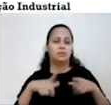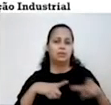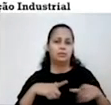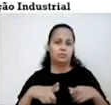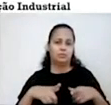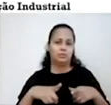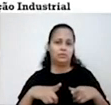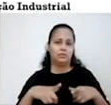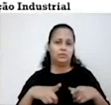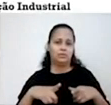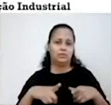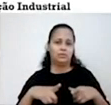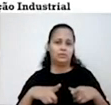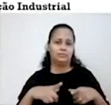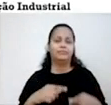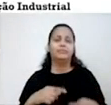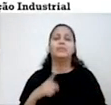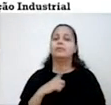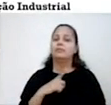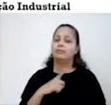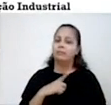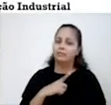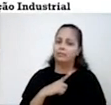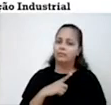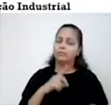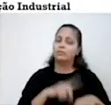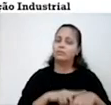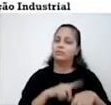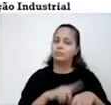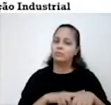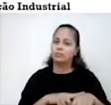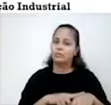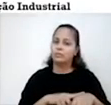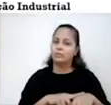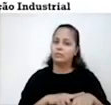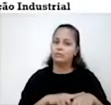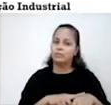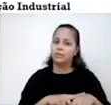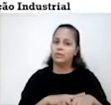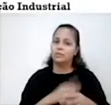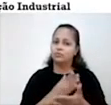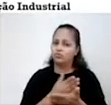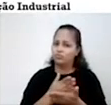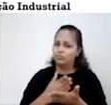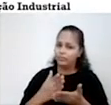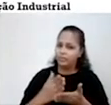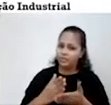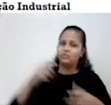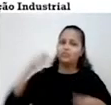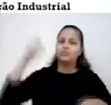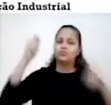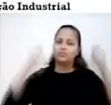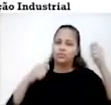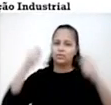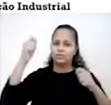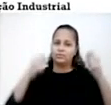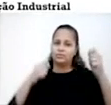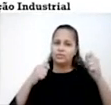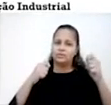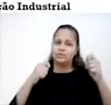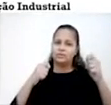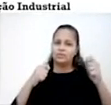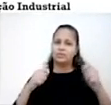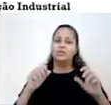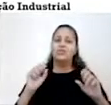dos trabalhadores. Né? Então a gente vai ter um momento de início de industrialização, mas também um início